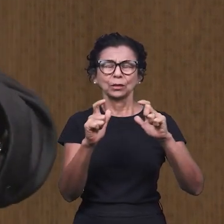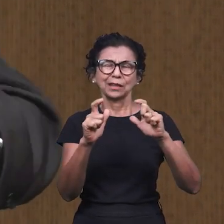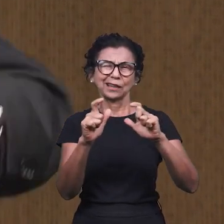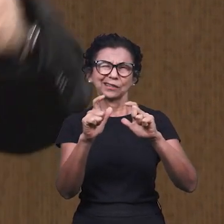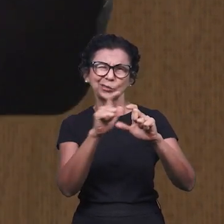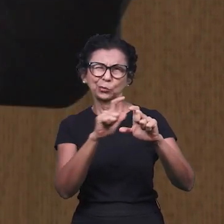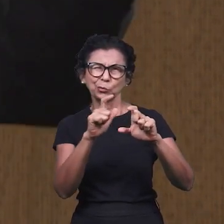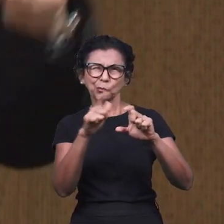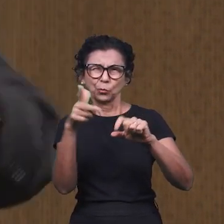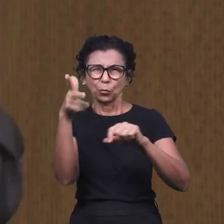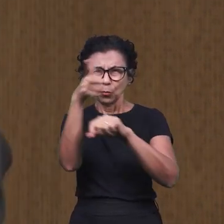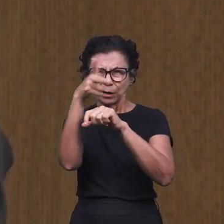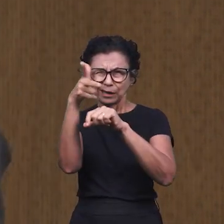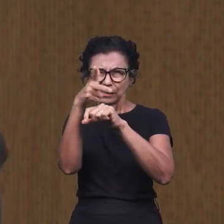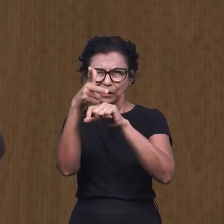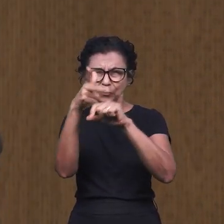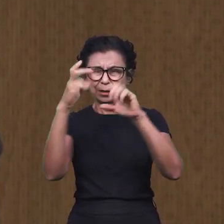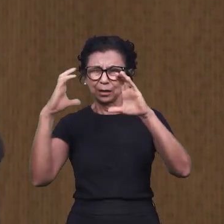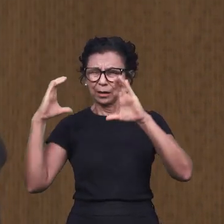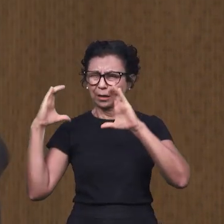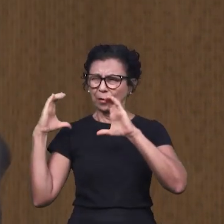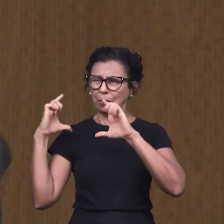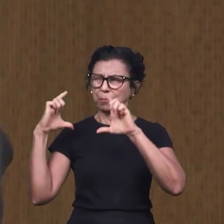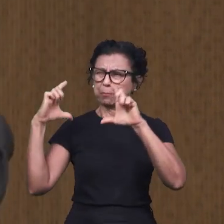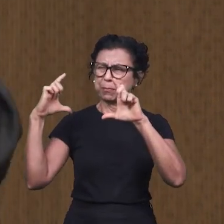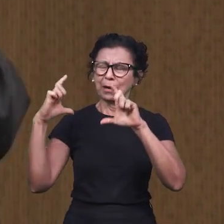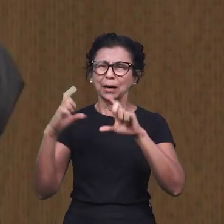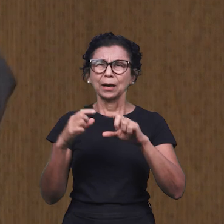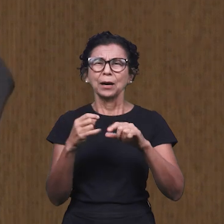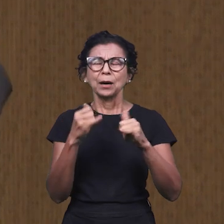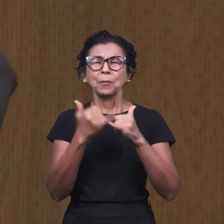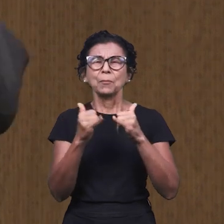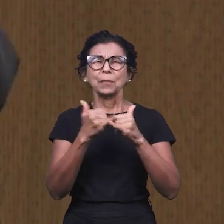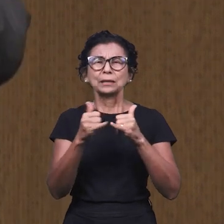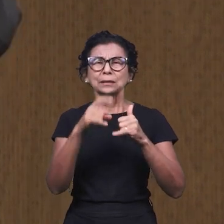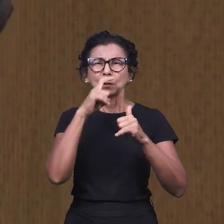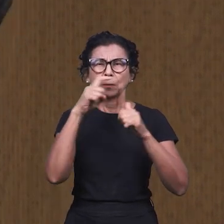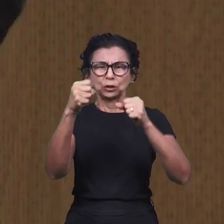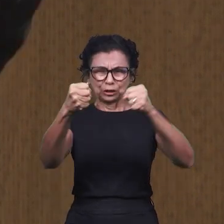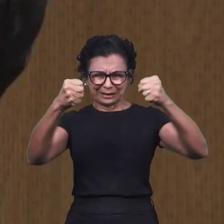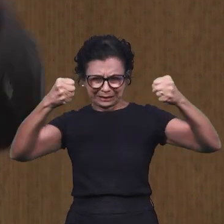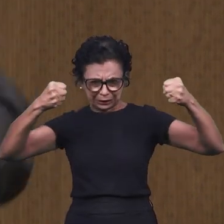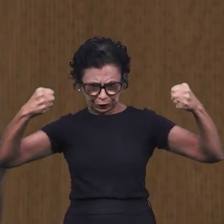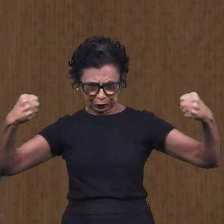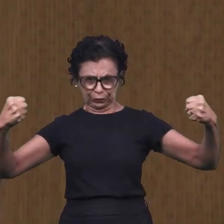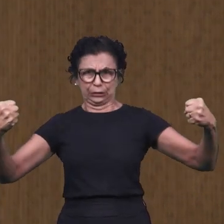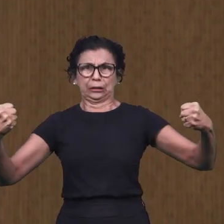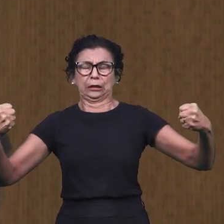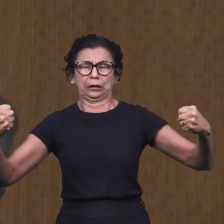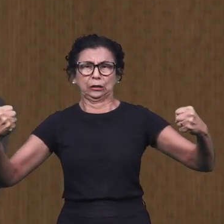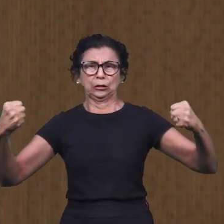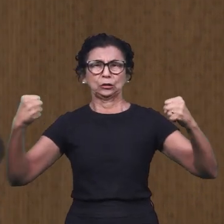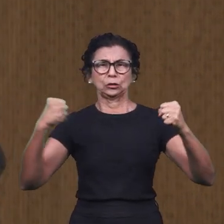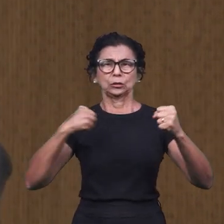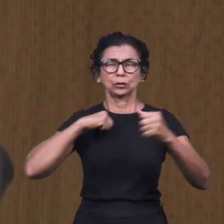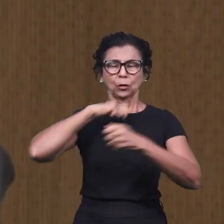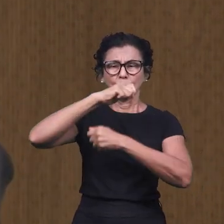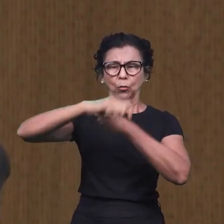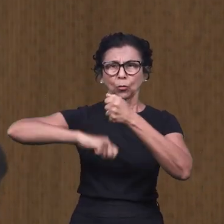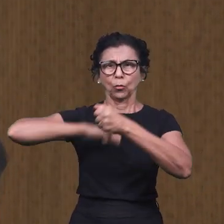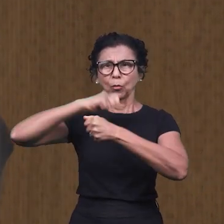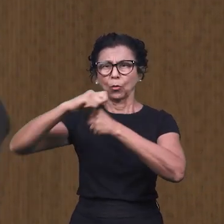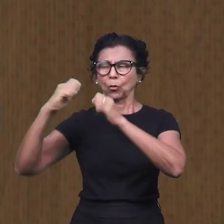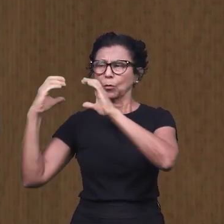projetor telecine, que era um negócio tamanho de uma geladeira, até maior. Colocava o rolo de um lado, daí o segundo rolo já do outro lado e